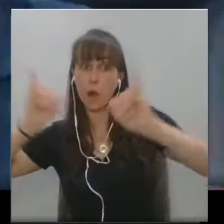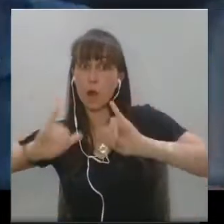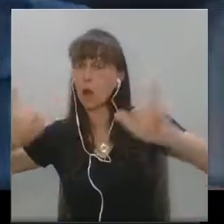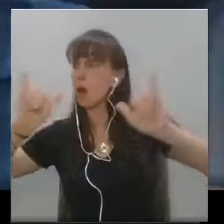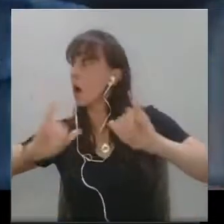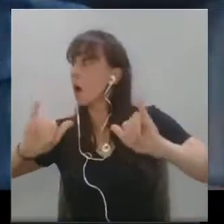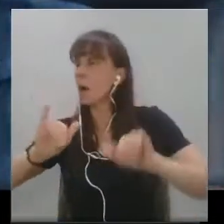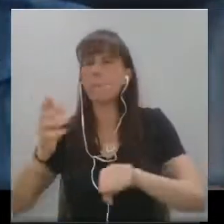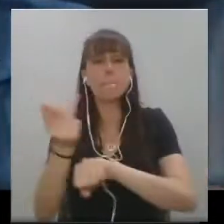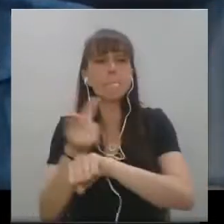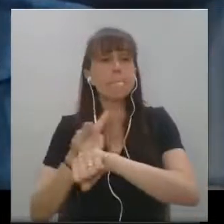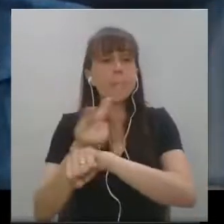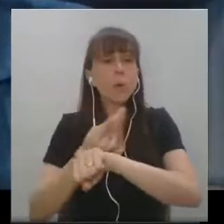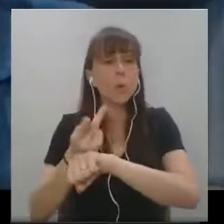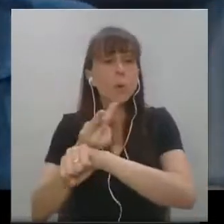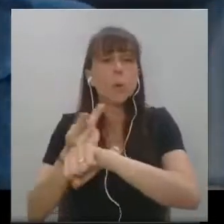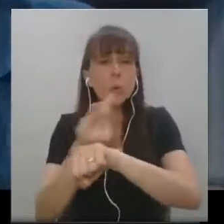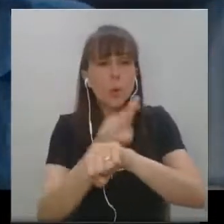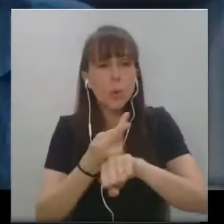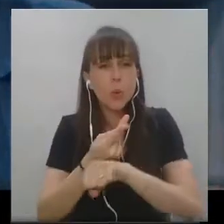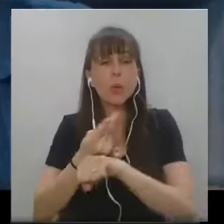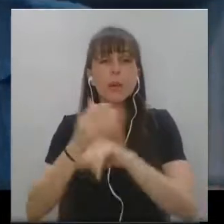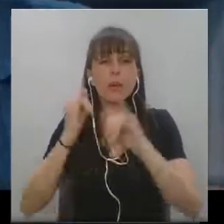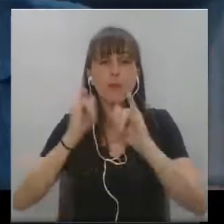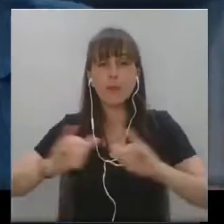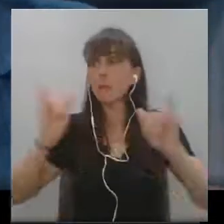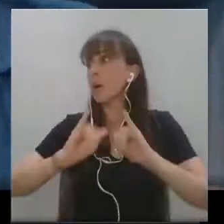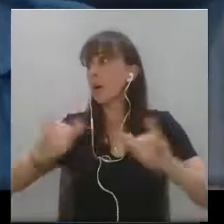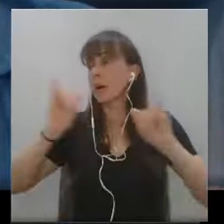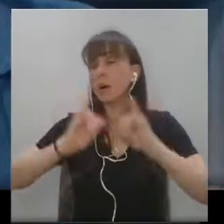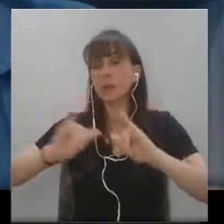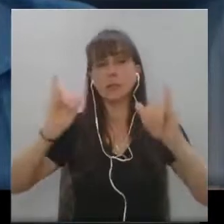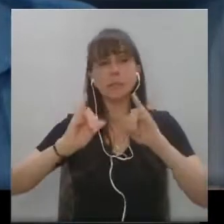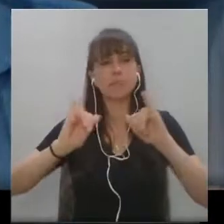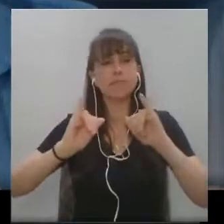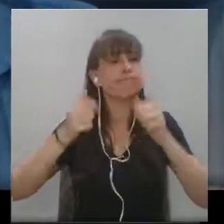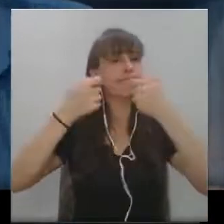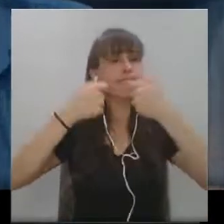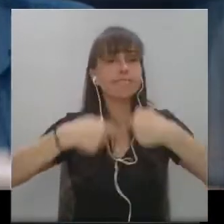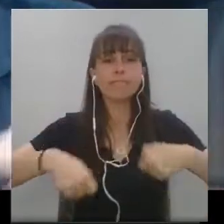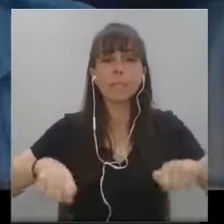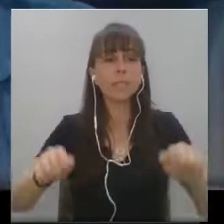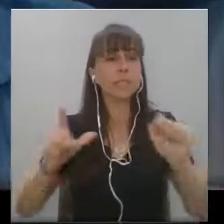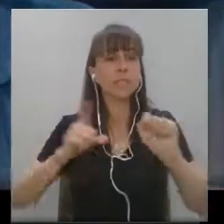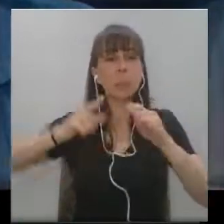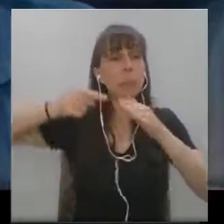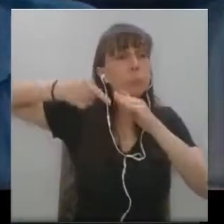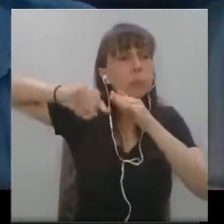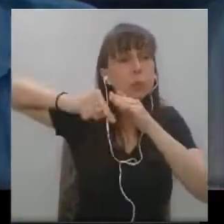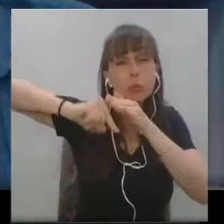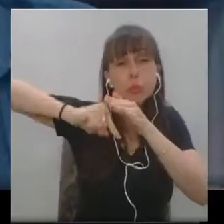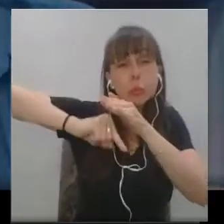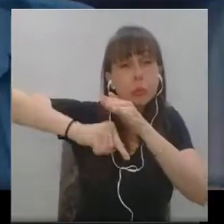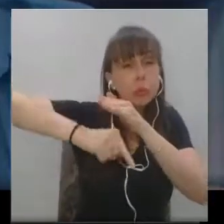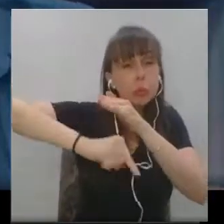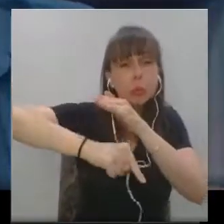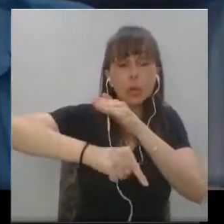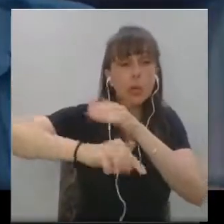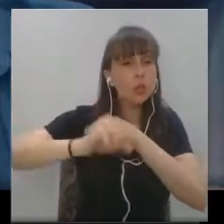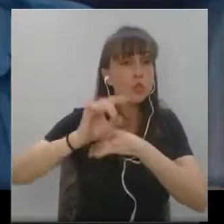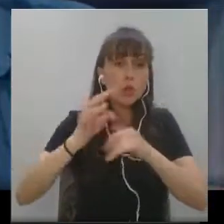procurando saber as informações. Então, não há uma necessidade de fazer uma leitura apurada, simplesmente a busca daquela